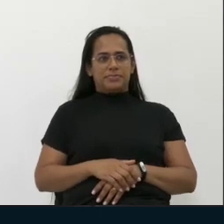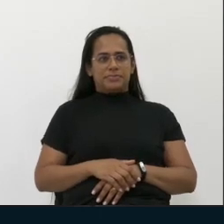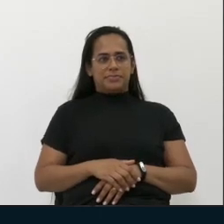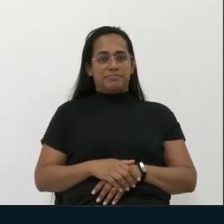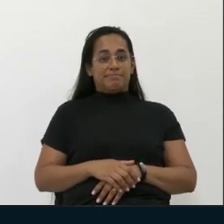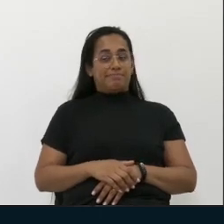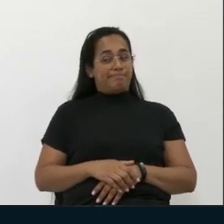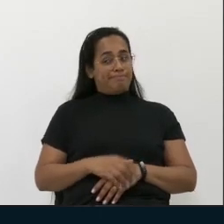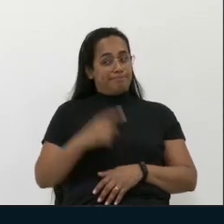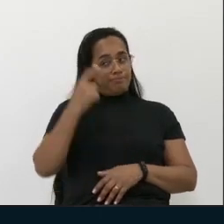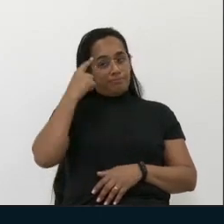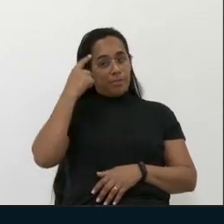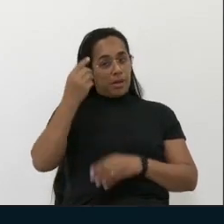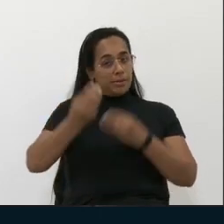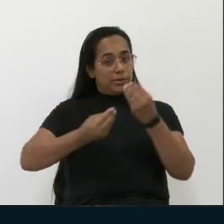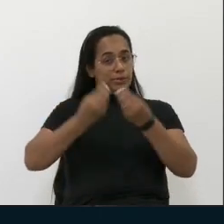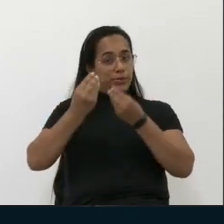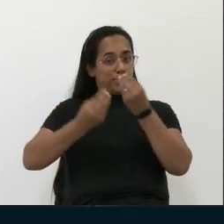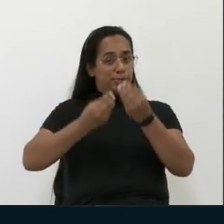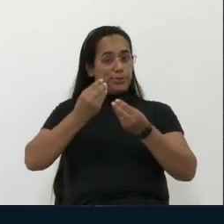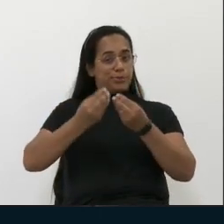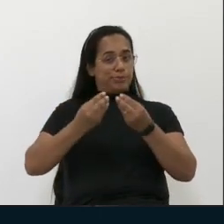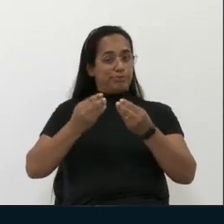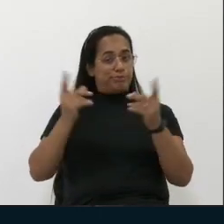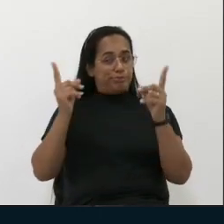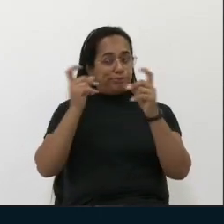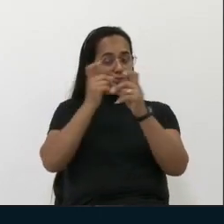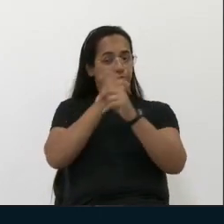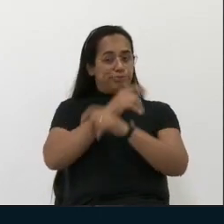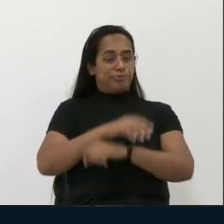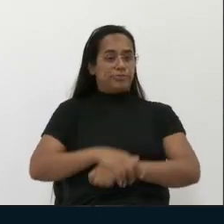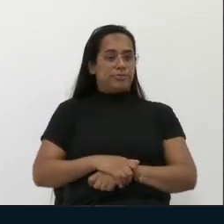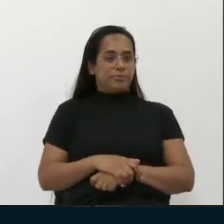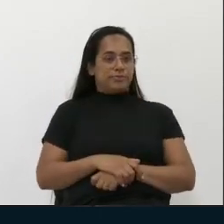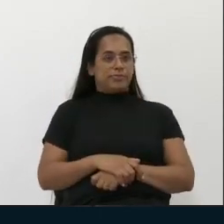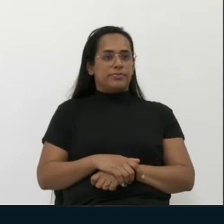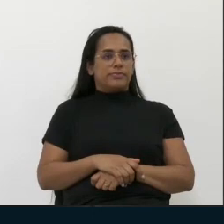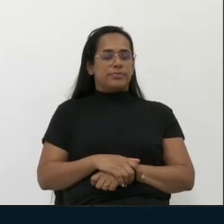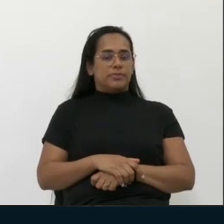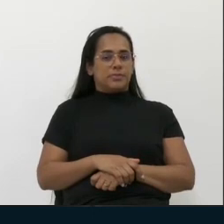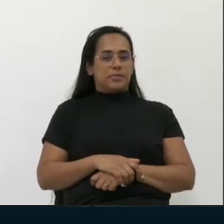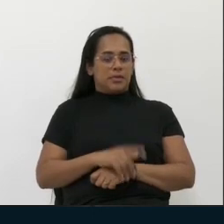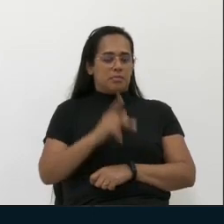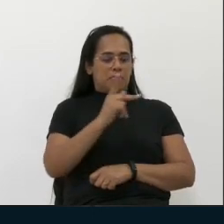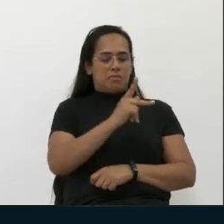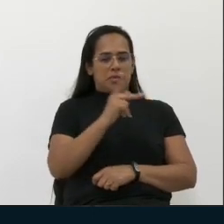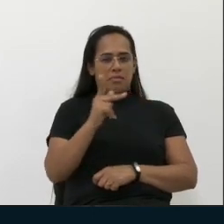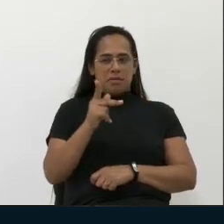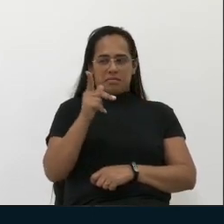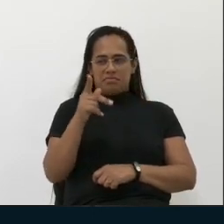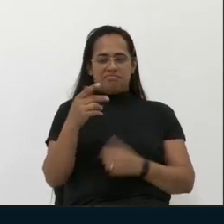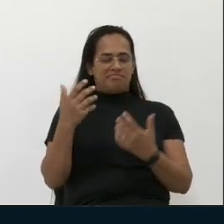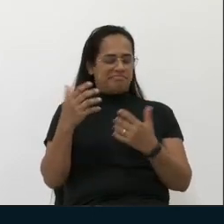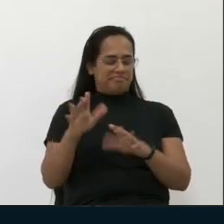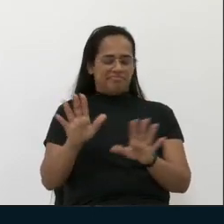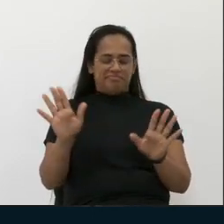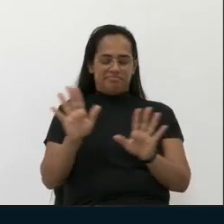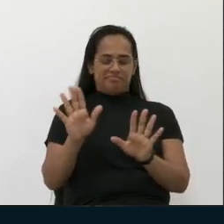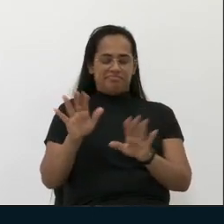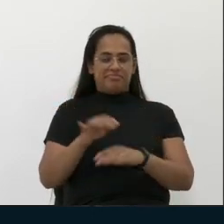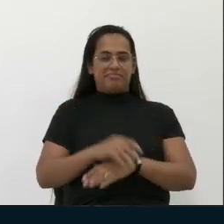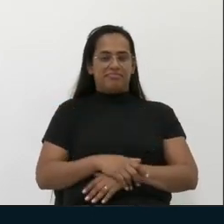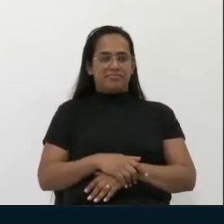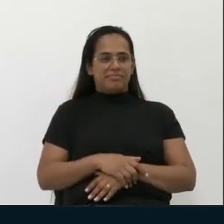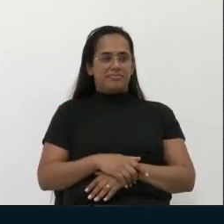tá a crise, viu? Se o PL, o PP não te quis, você imagina o MBL. Na crise